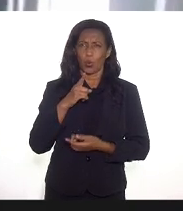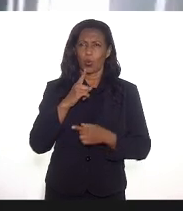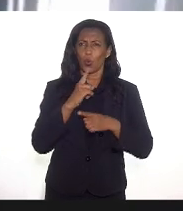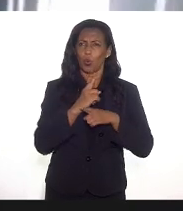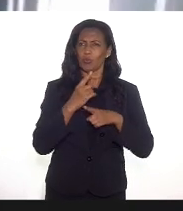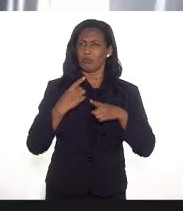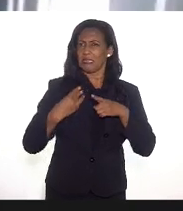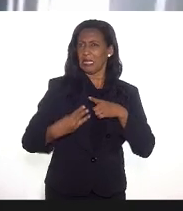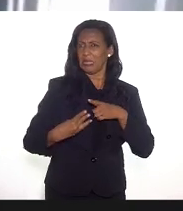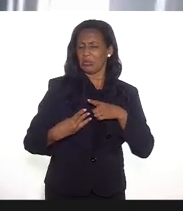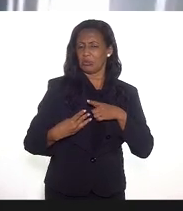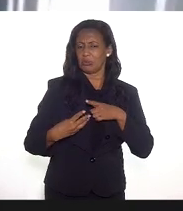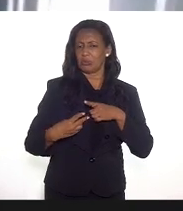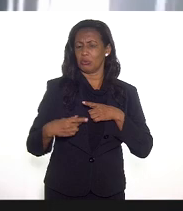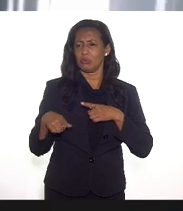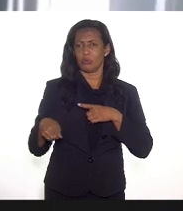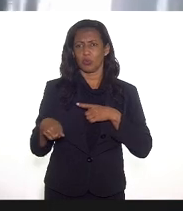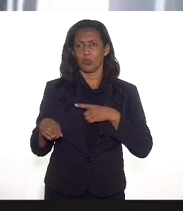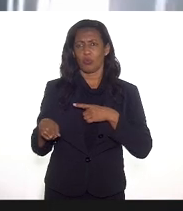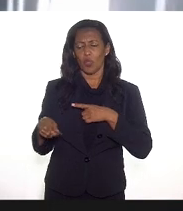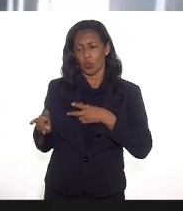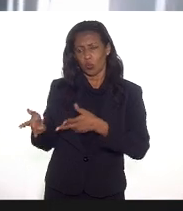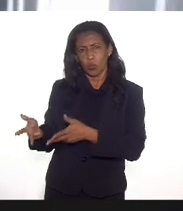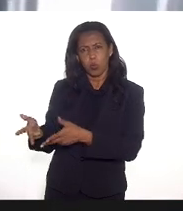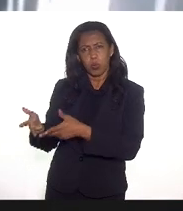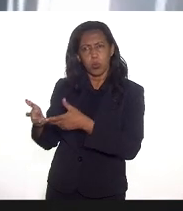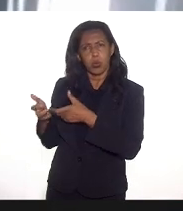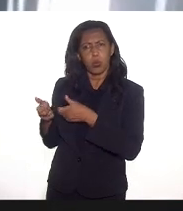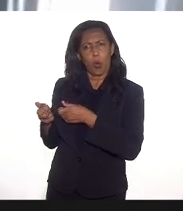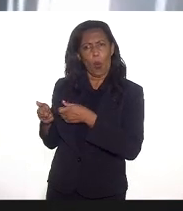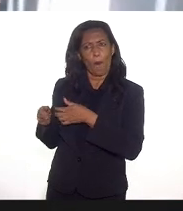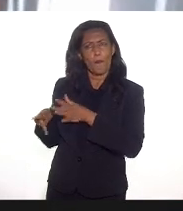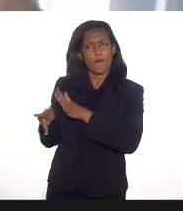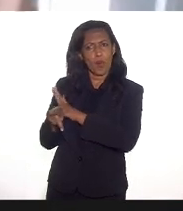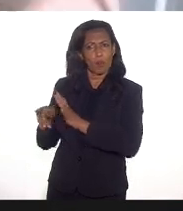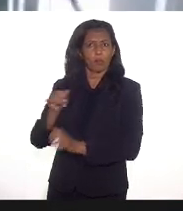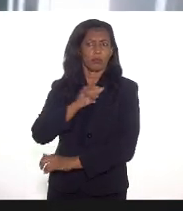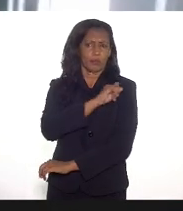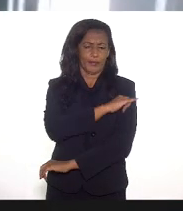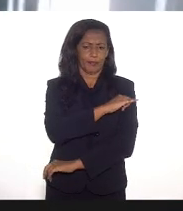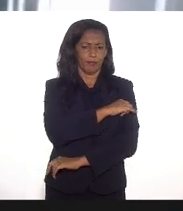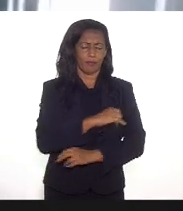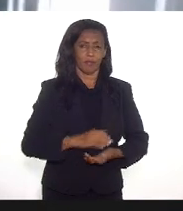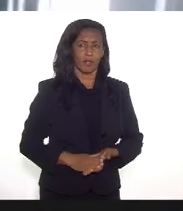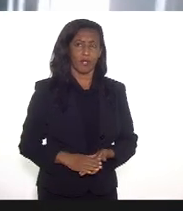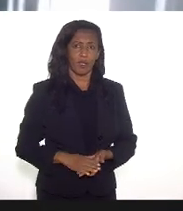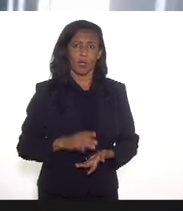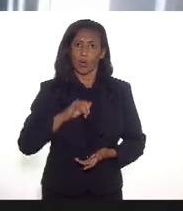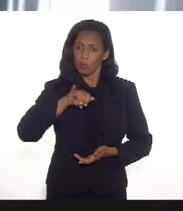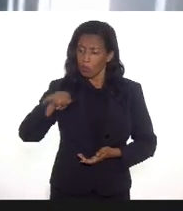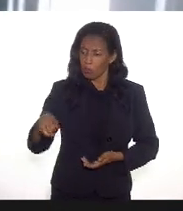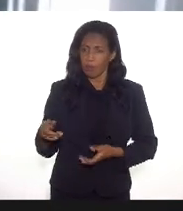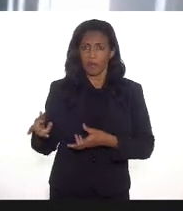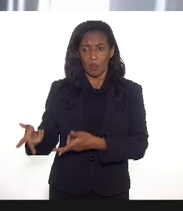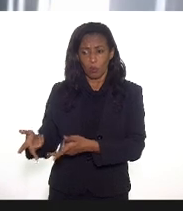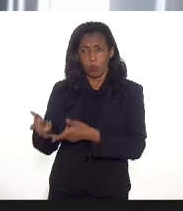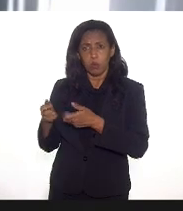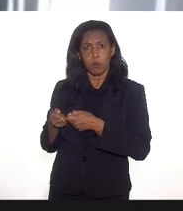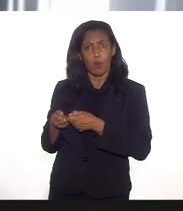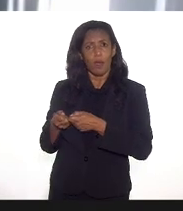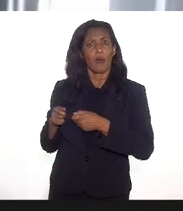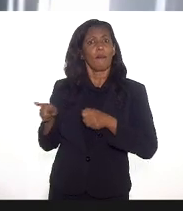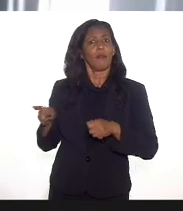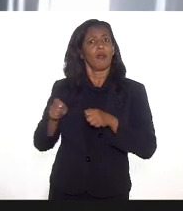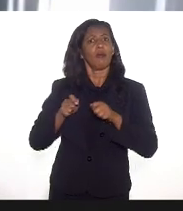algo em torno de um terço do produto interno bruto do Rio de Janeiro, não foi capaz de usar essas receitas para